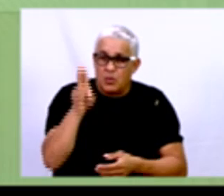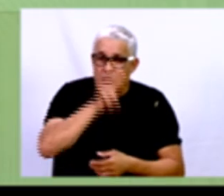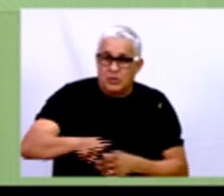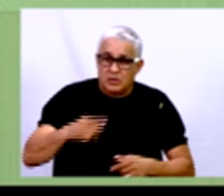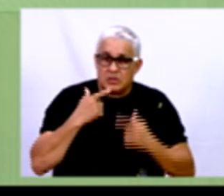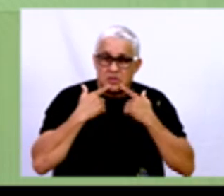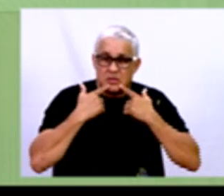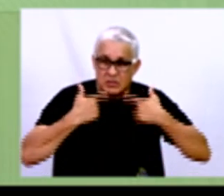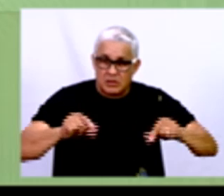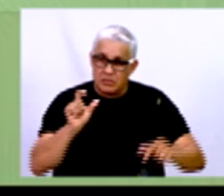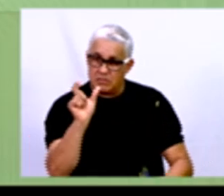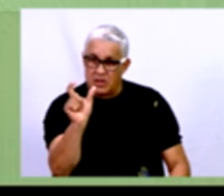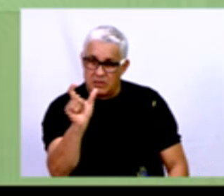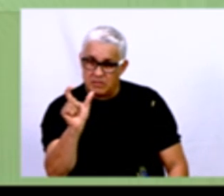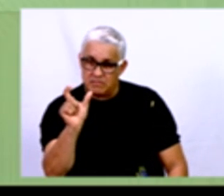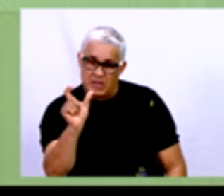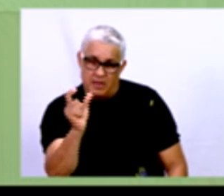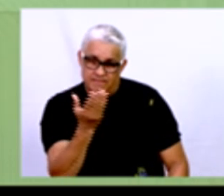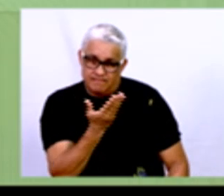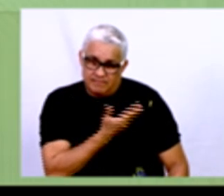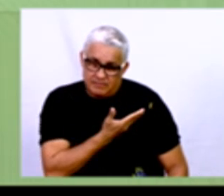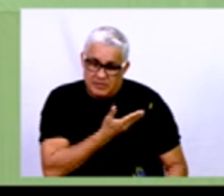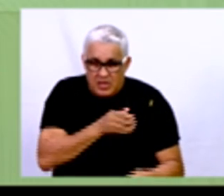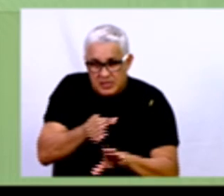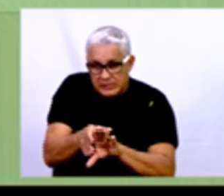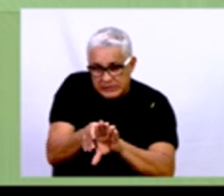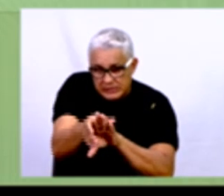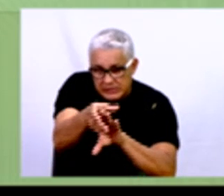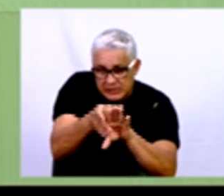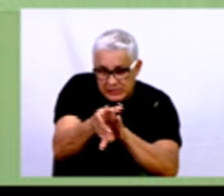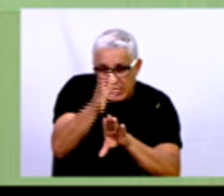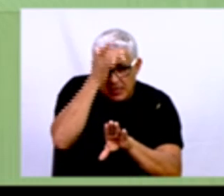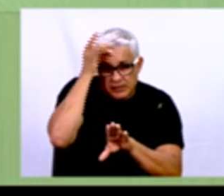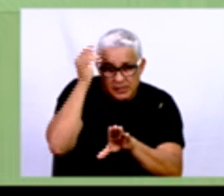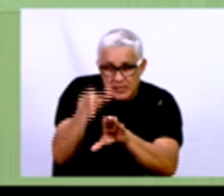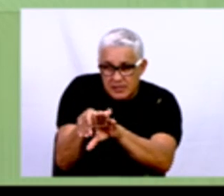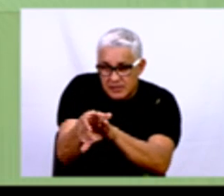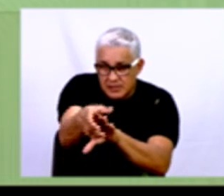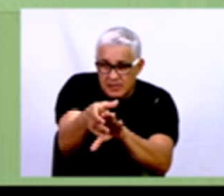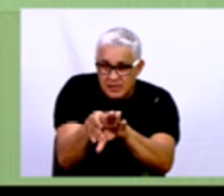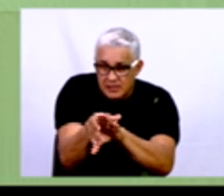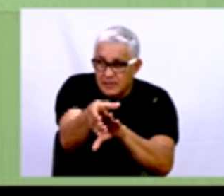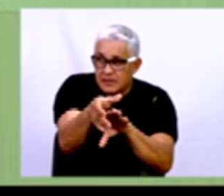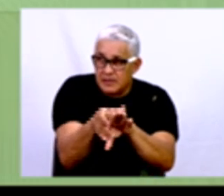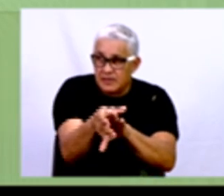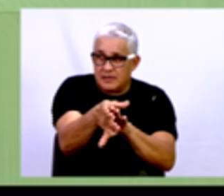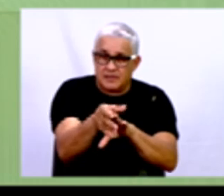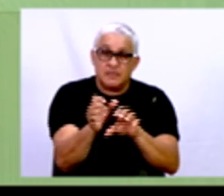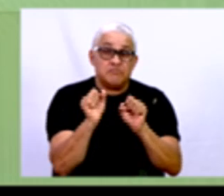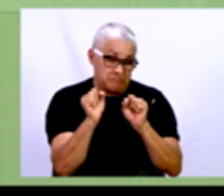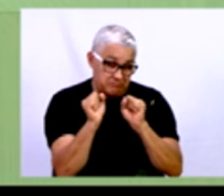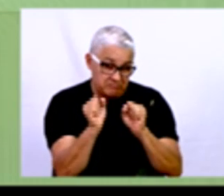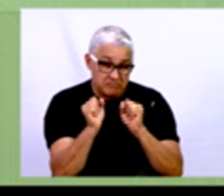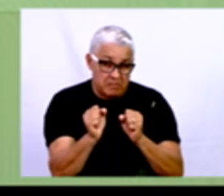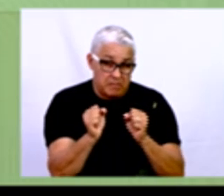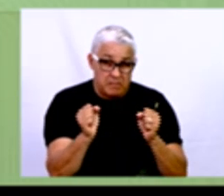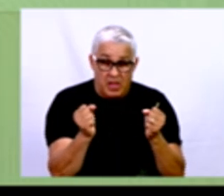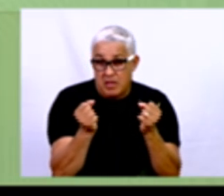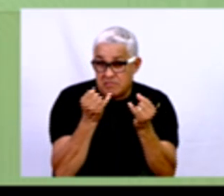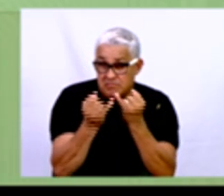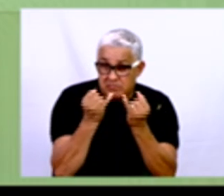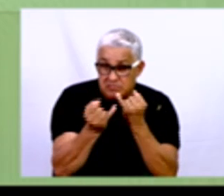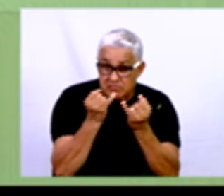como uma palavra amiga, para você dar o conselho para alguém, não é? Esse poderia ser